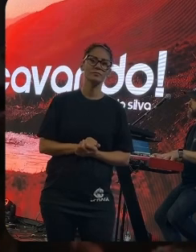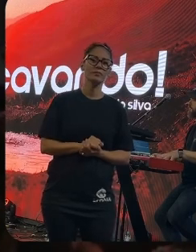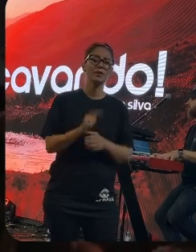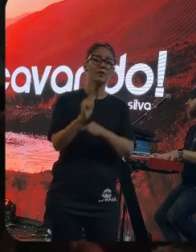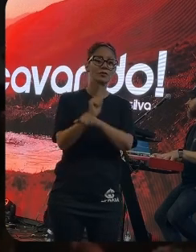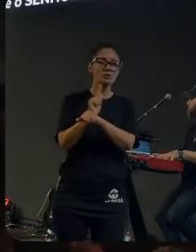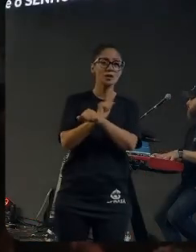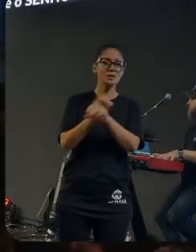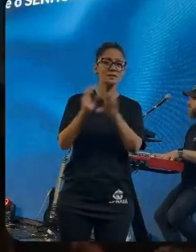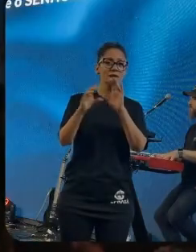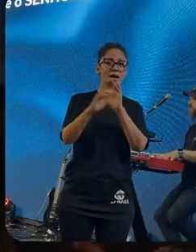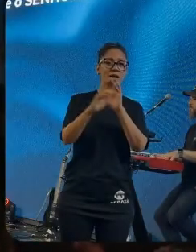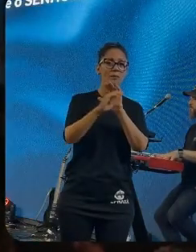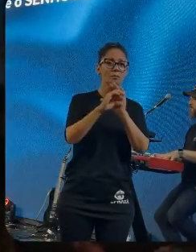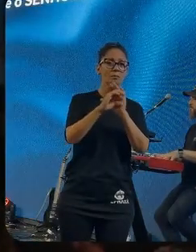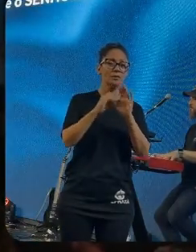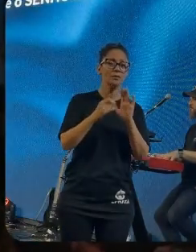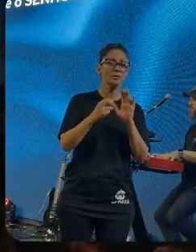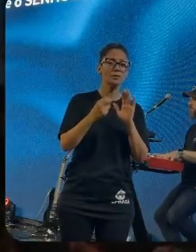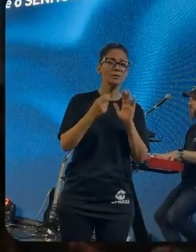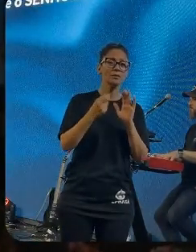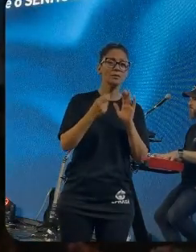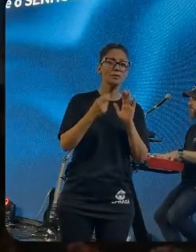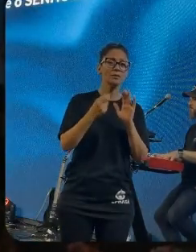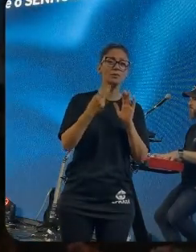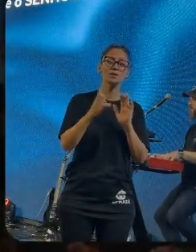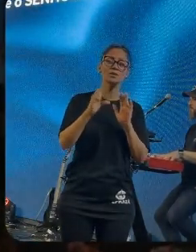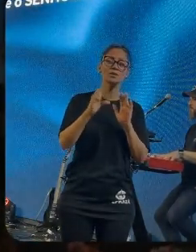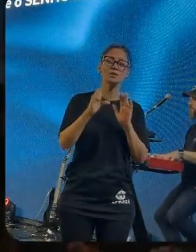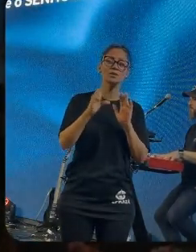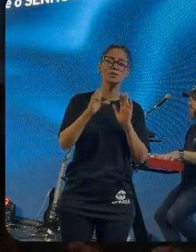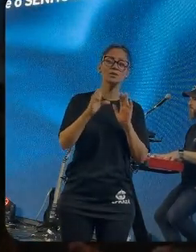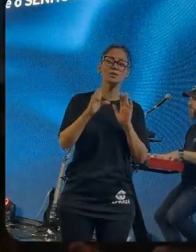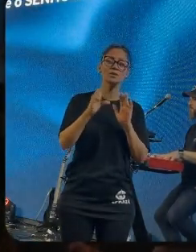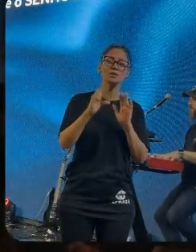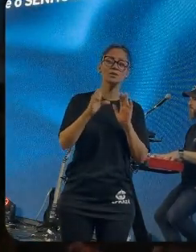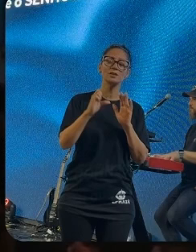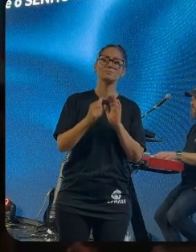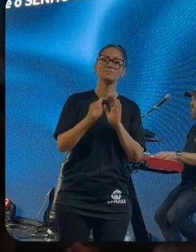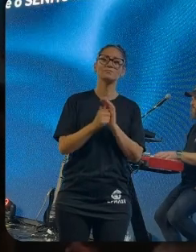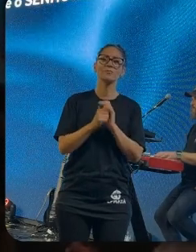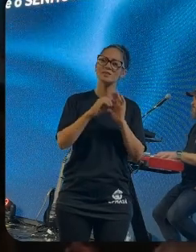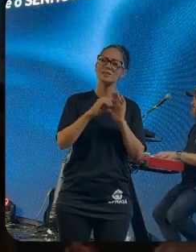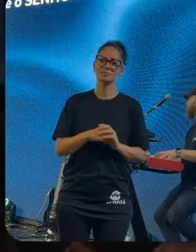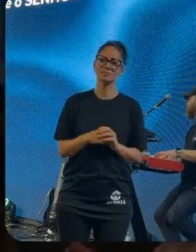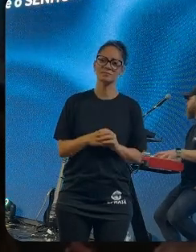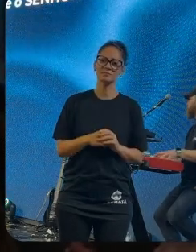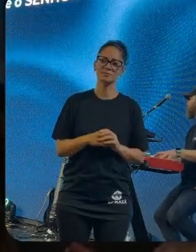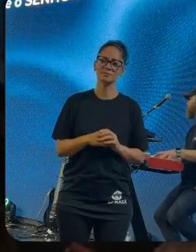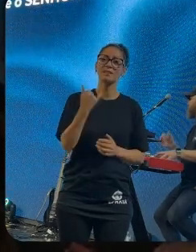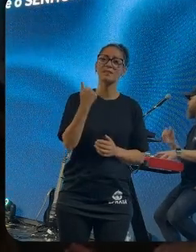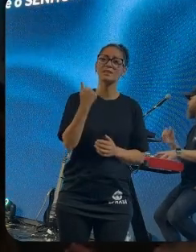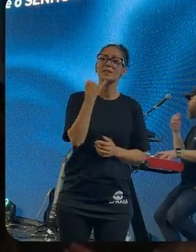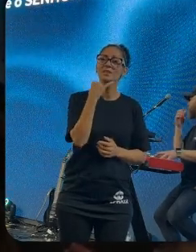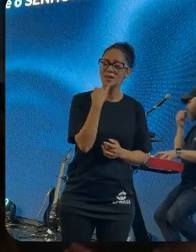26, versículo 12. Isaac formou lavoura naquela terra, e no mesmo